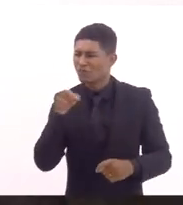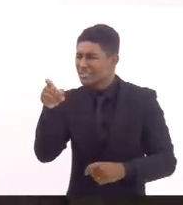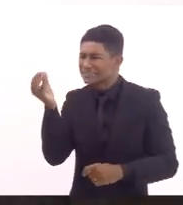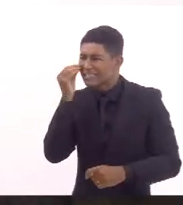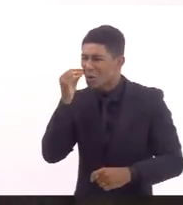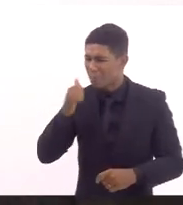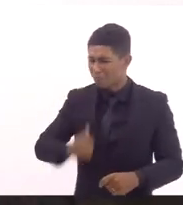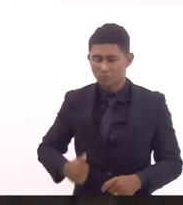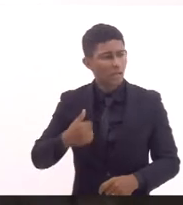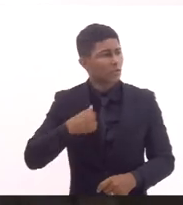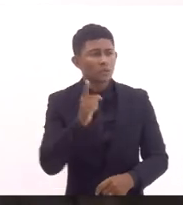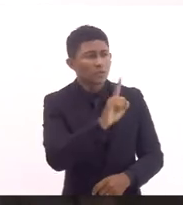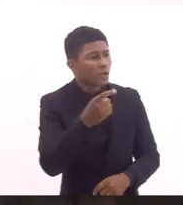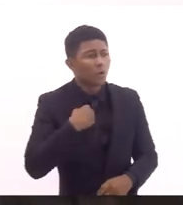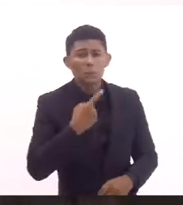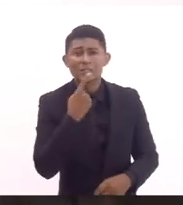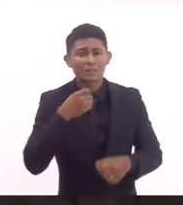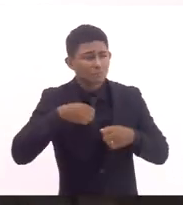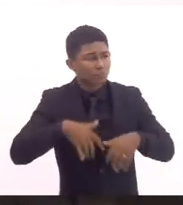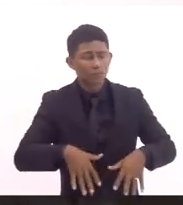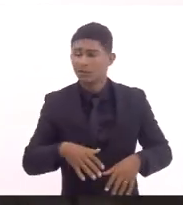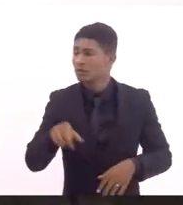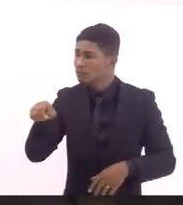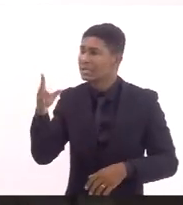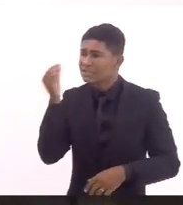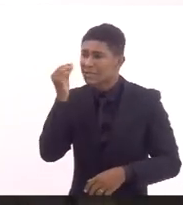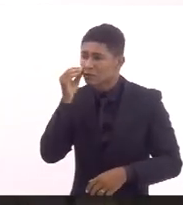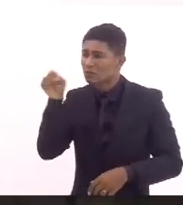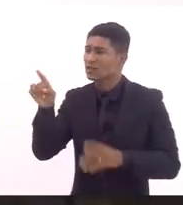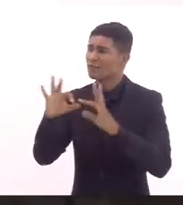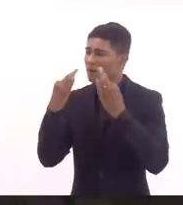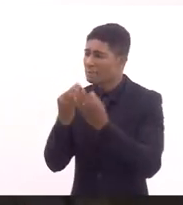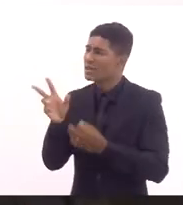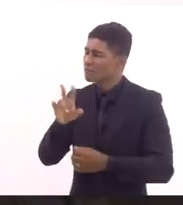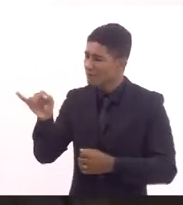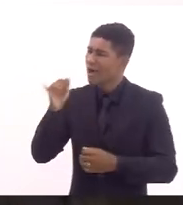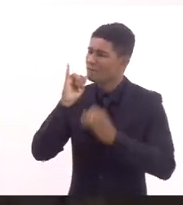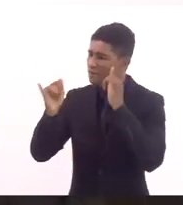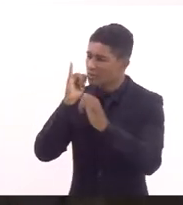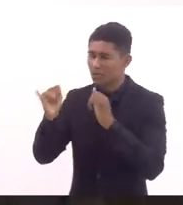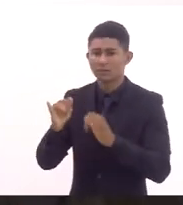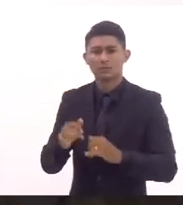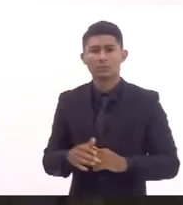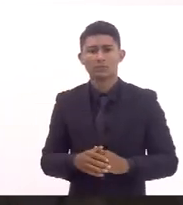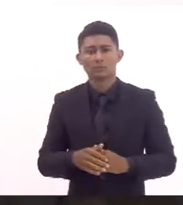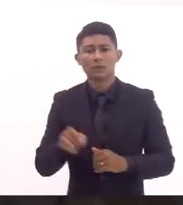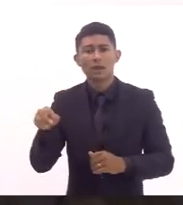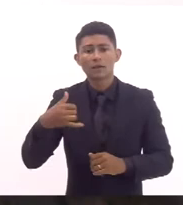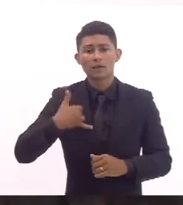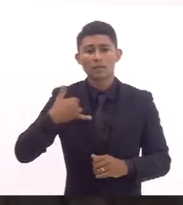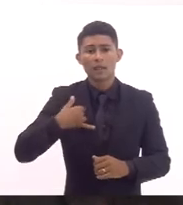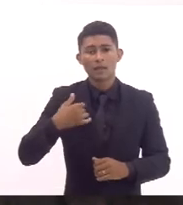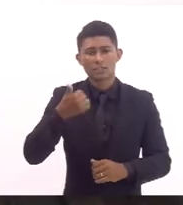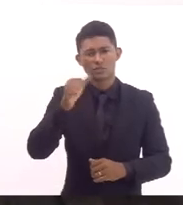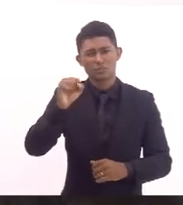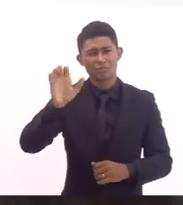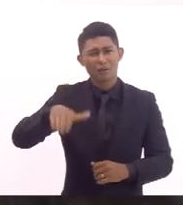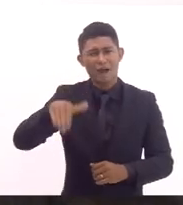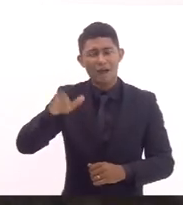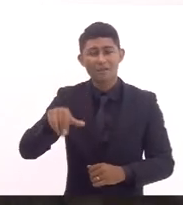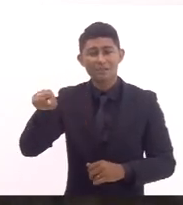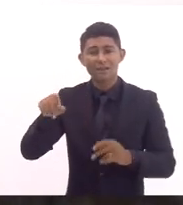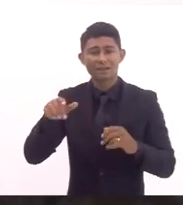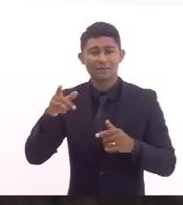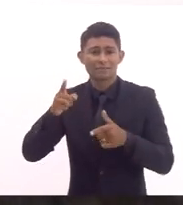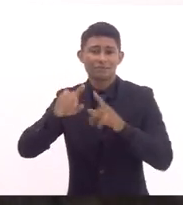aborto ela falou não fiz uma bolsa Eu tô com hemorragia ela não você fez o aborto Conta para sua família vamos chamar sua família ela era menor de idade causou um problema